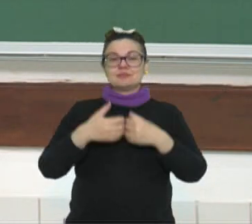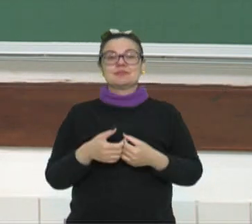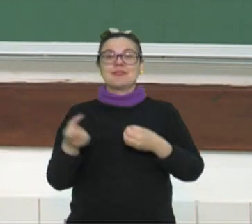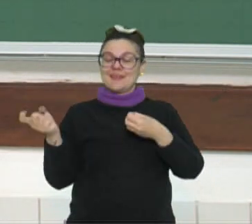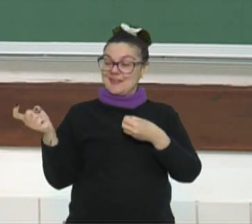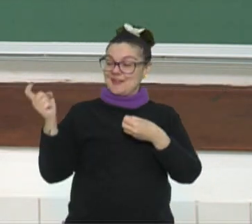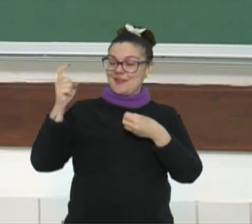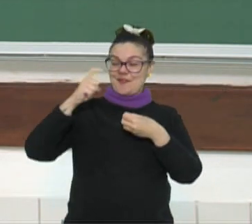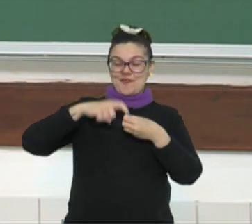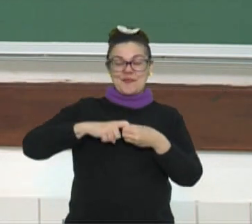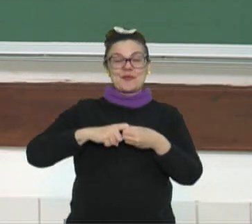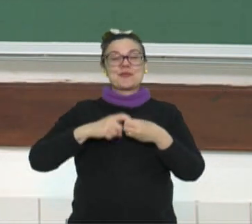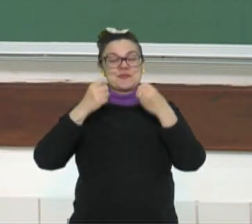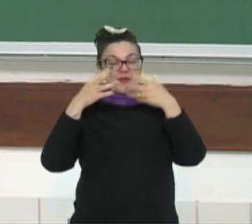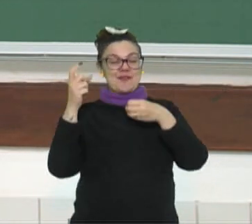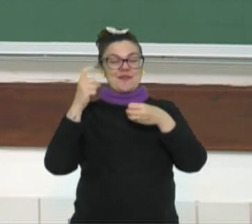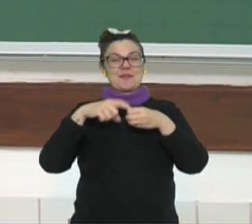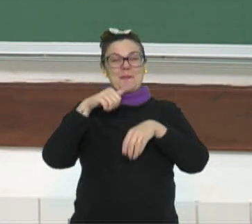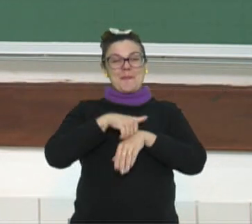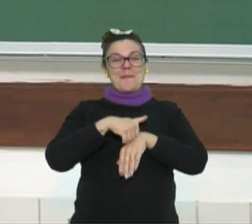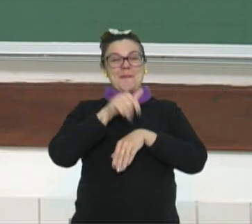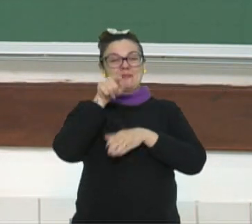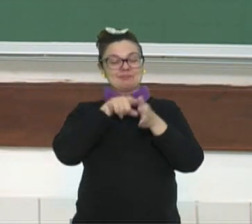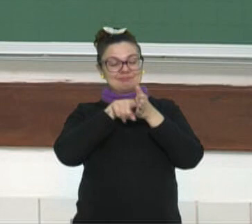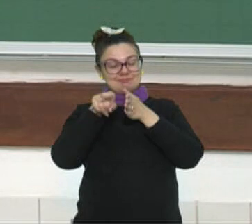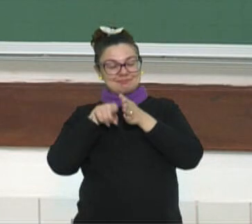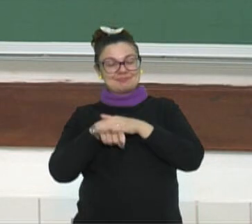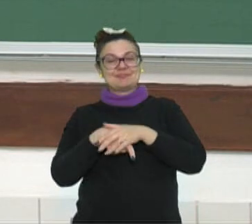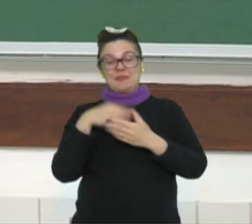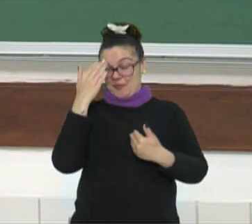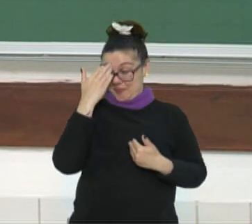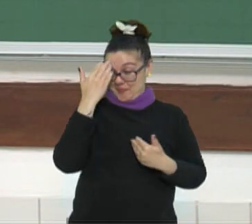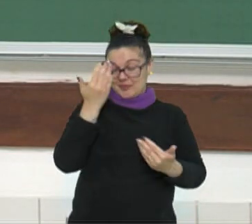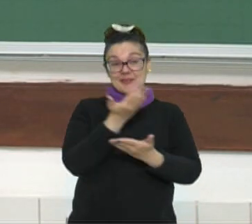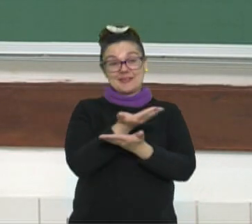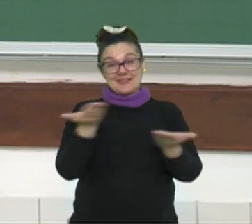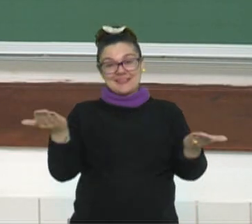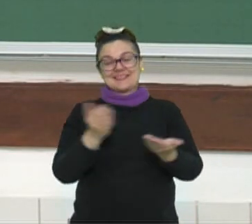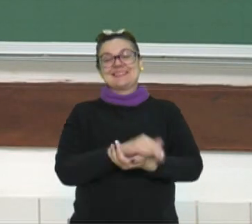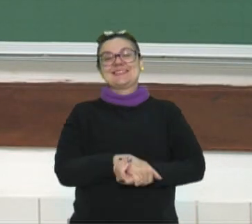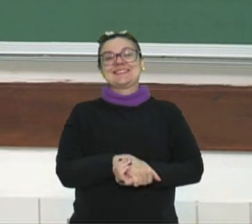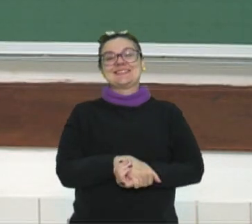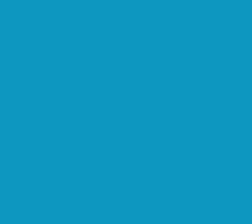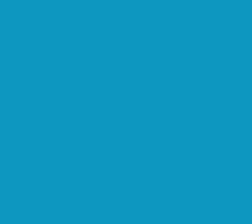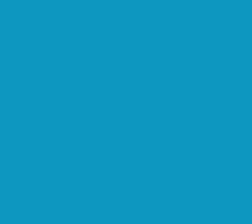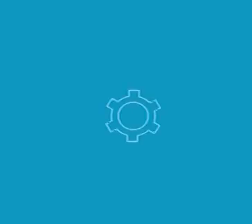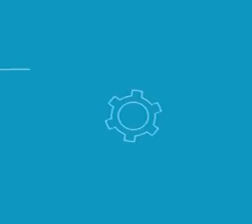volto em outro momento para a gente conversar sobre outras questões. Gratidão a todos, até a próxima aula.